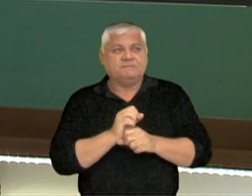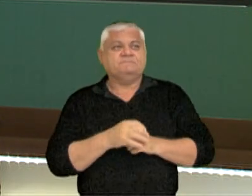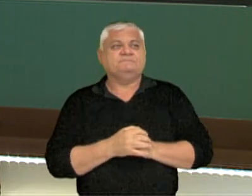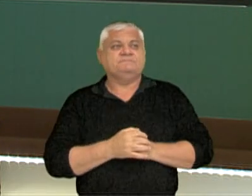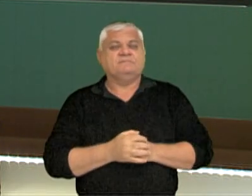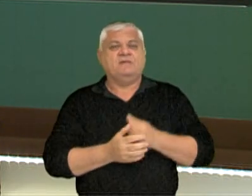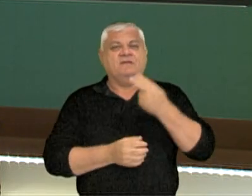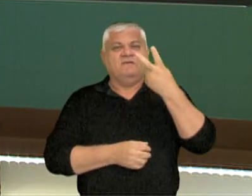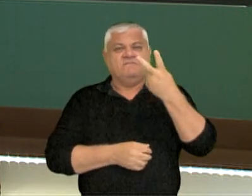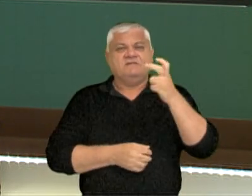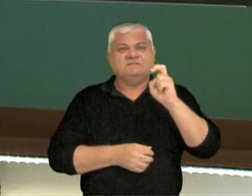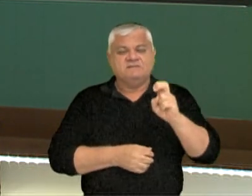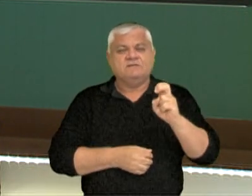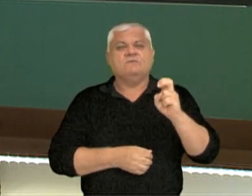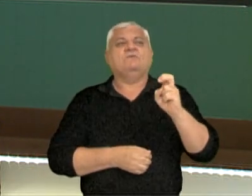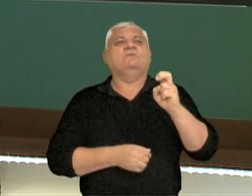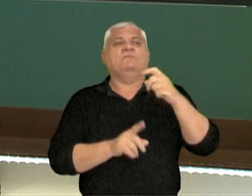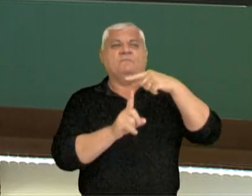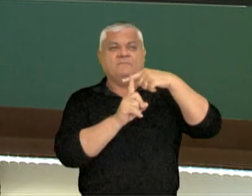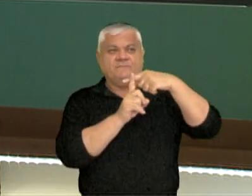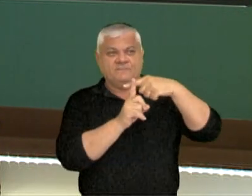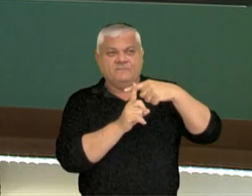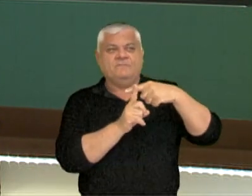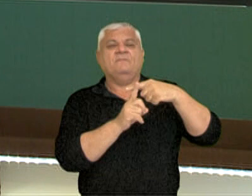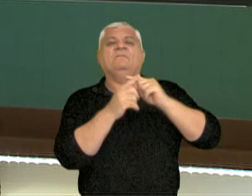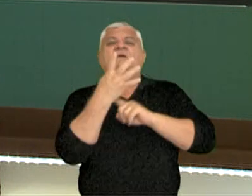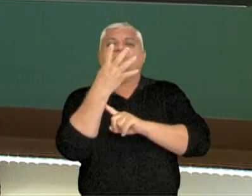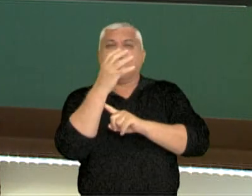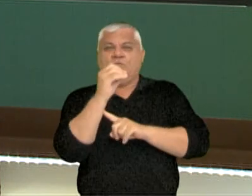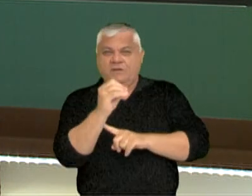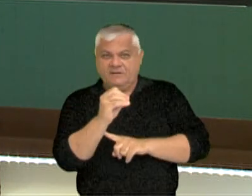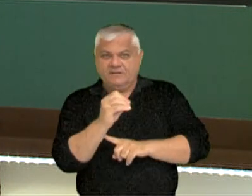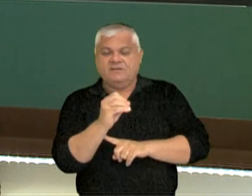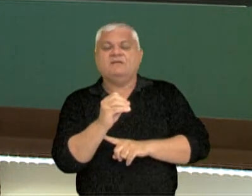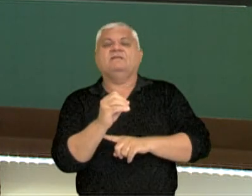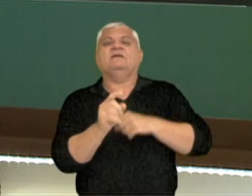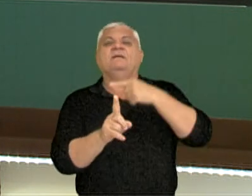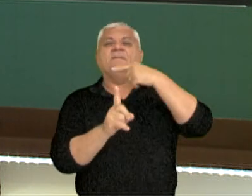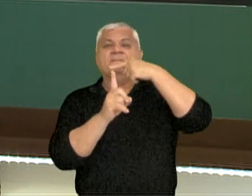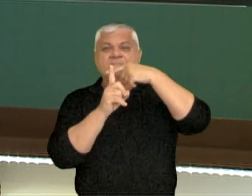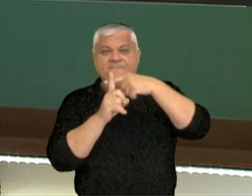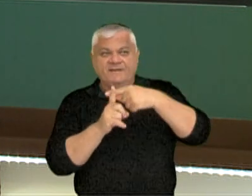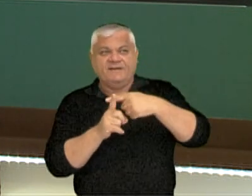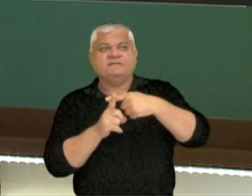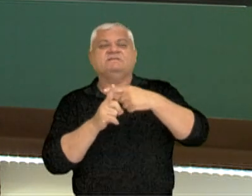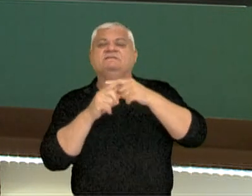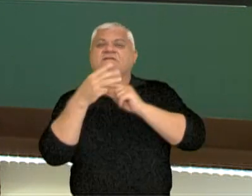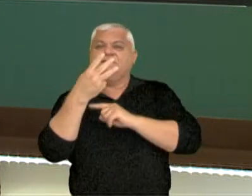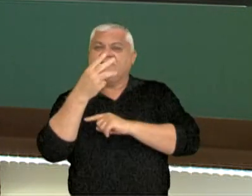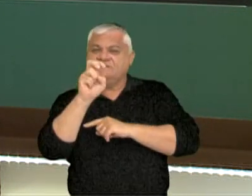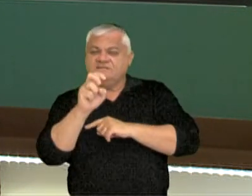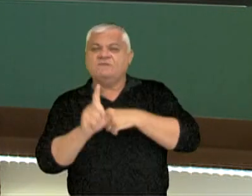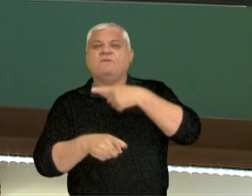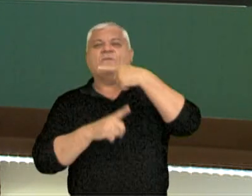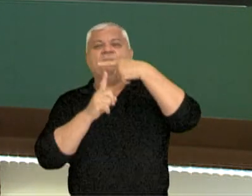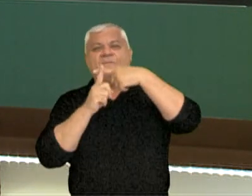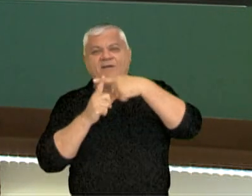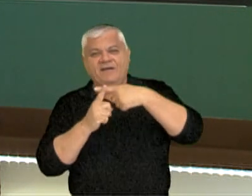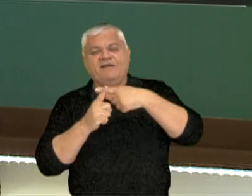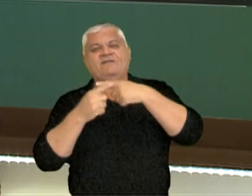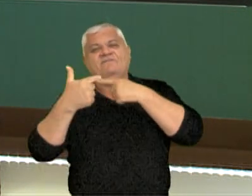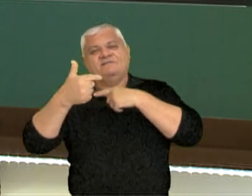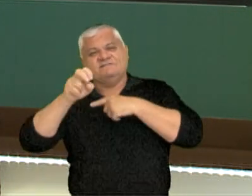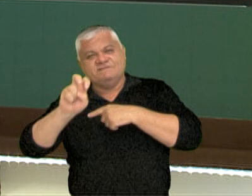lá, 25, né? Eu vou somar 25 mais menos 40, mais 35, mais